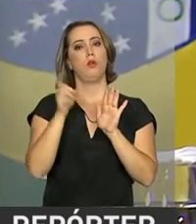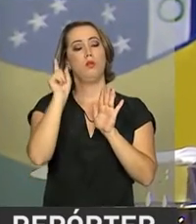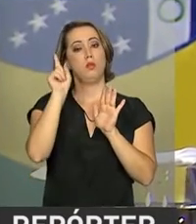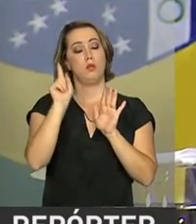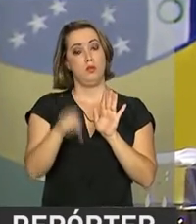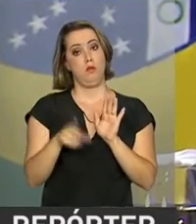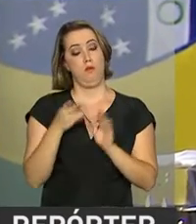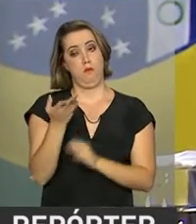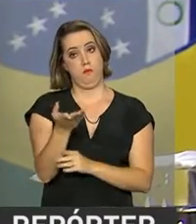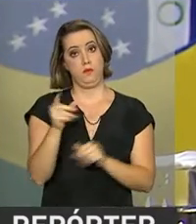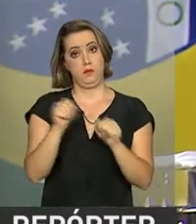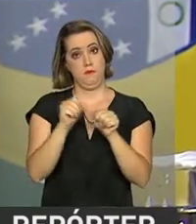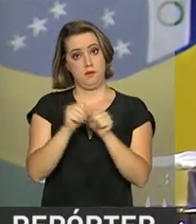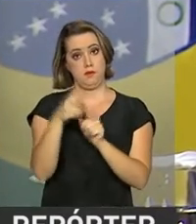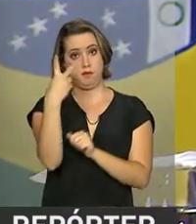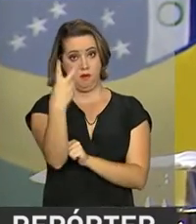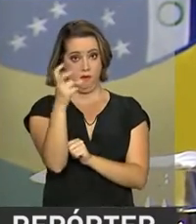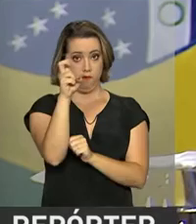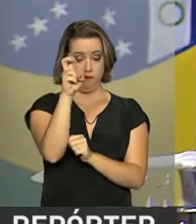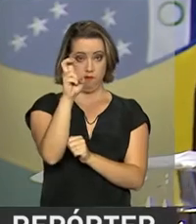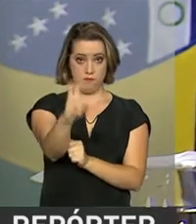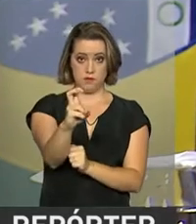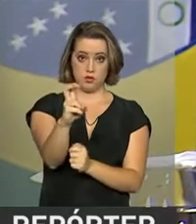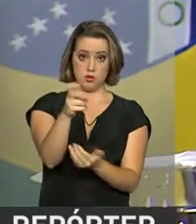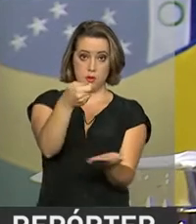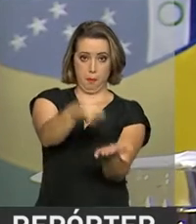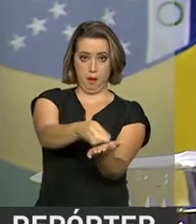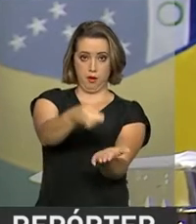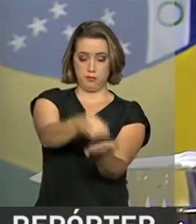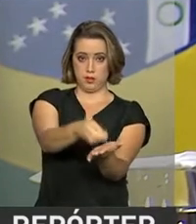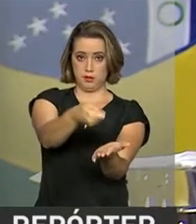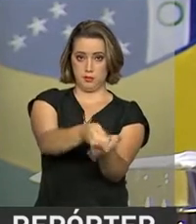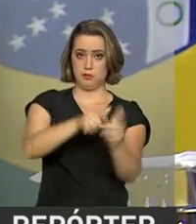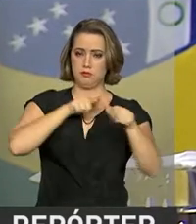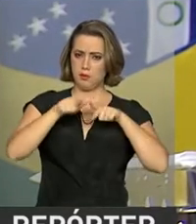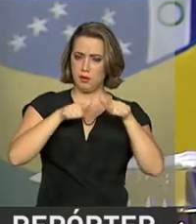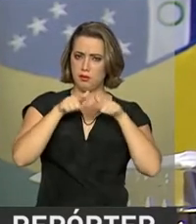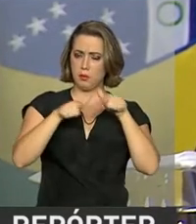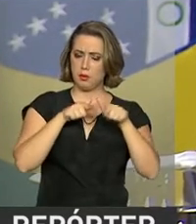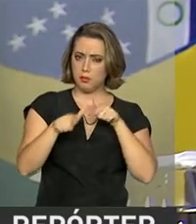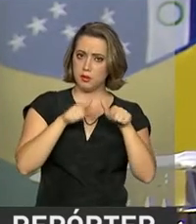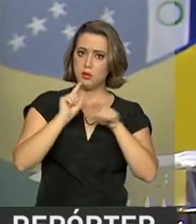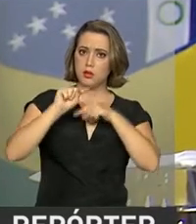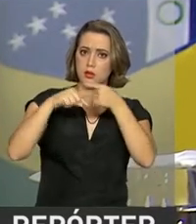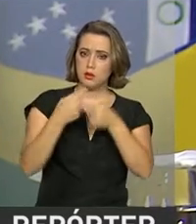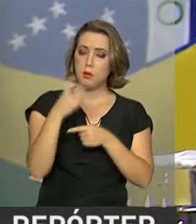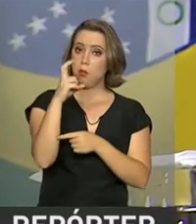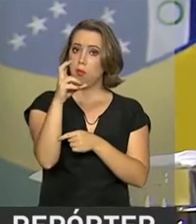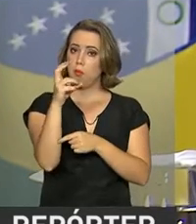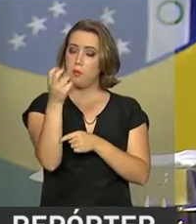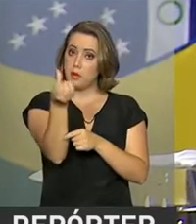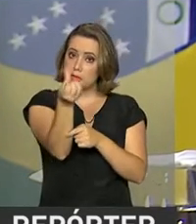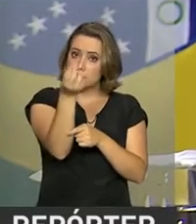fizer os 25 anos de contribuição e à parte